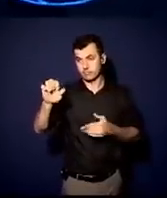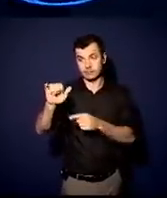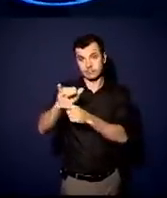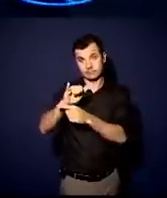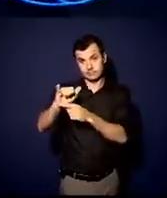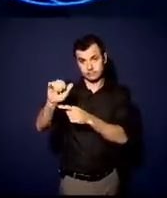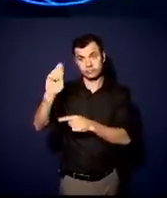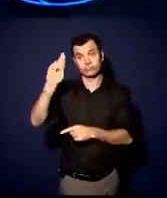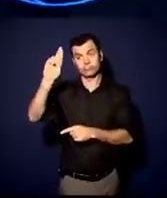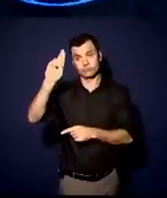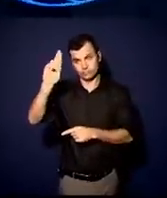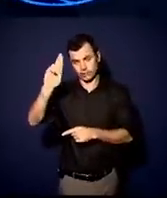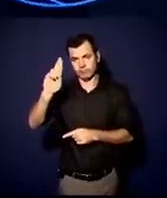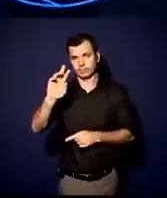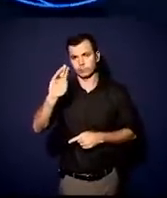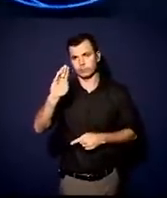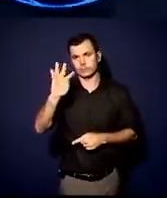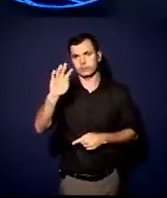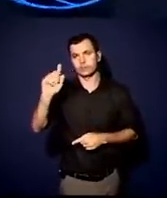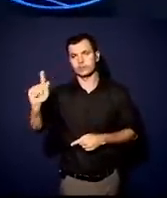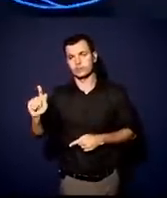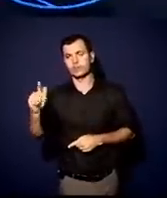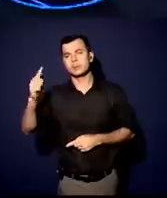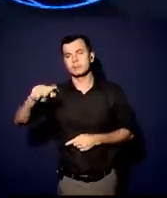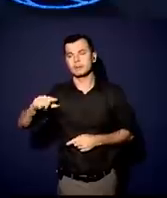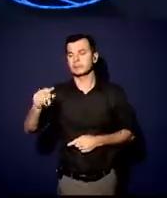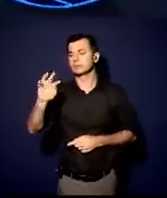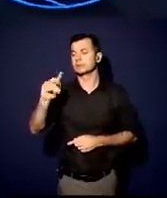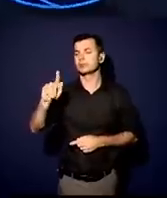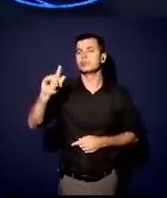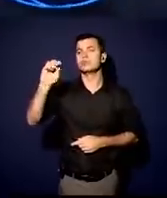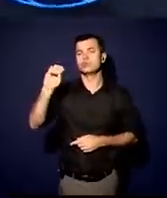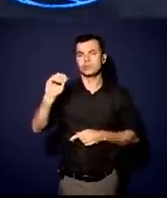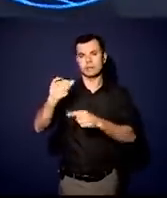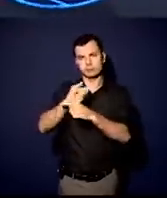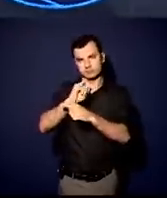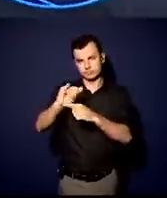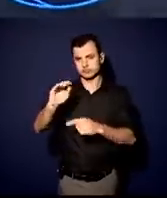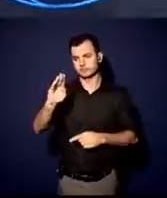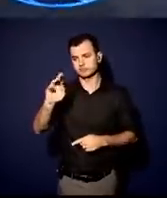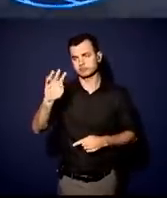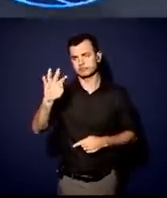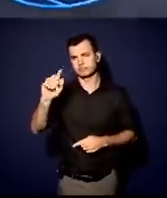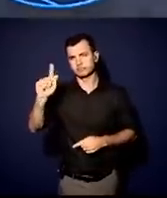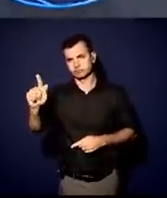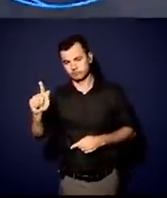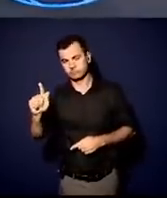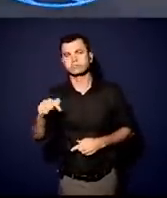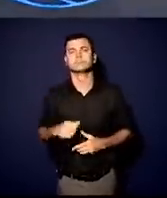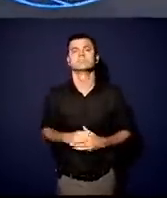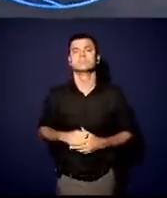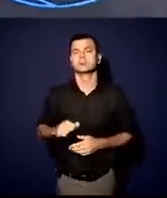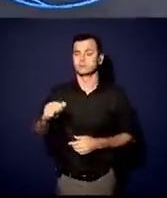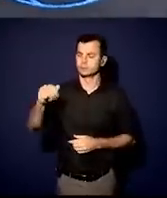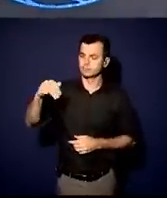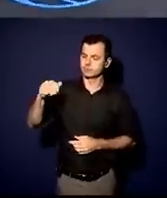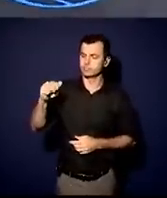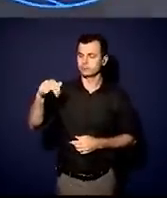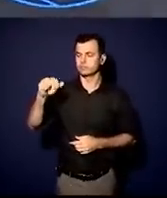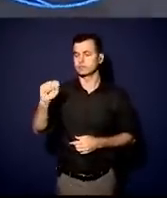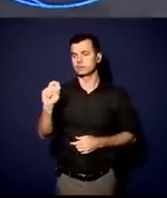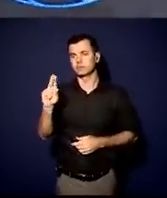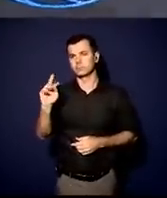chefe sócia do BTG factual convido o Thiago Berriel estrategista do BTG managements Almeida